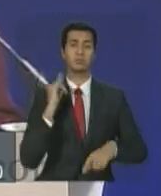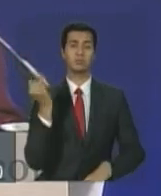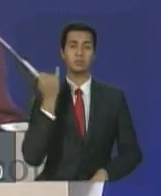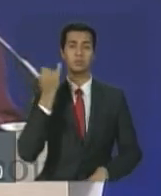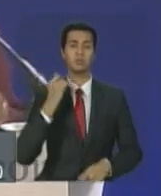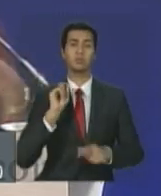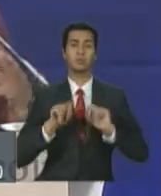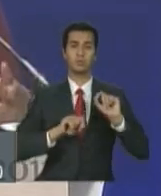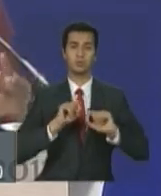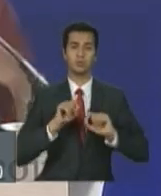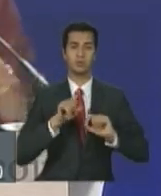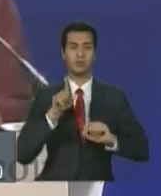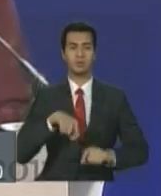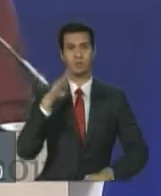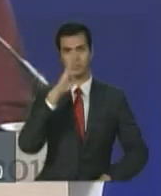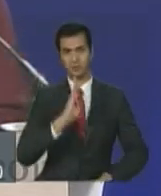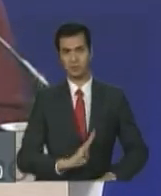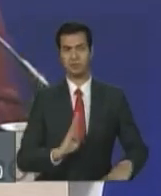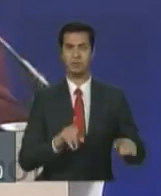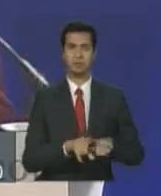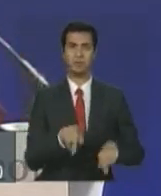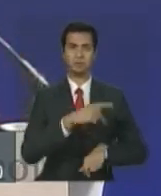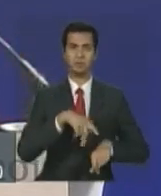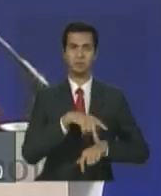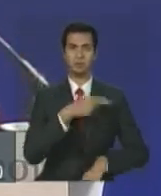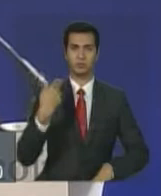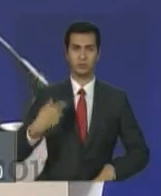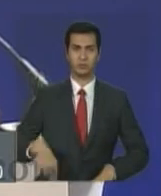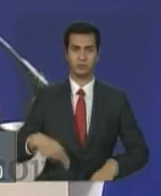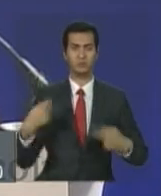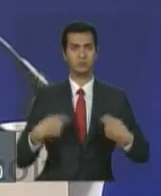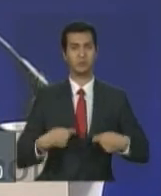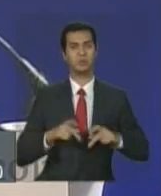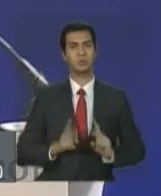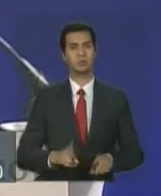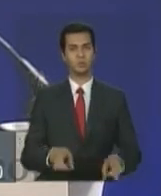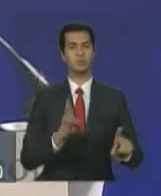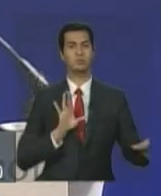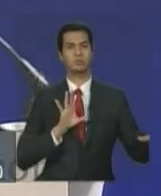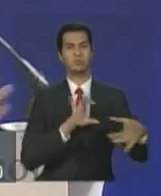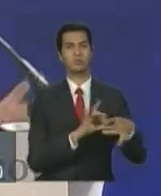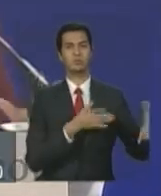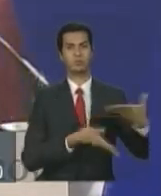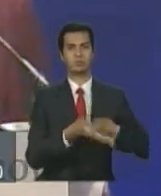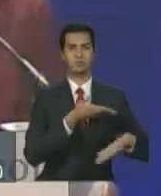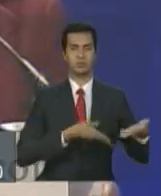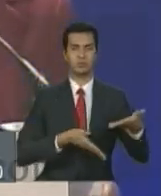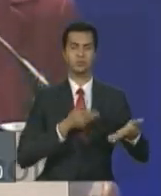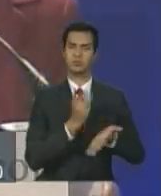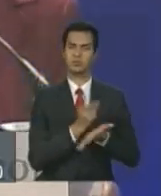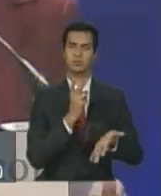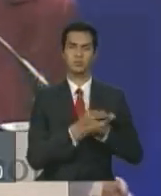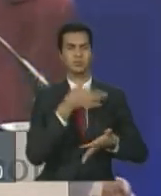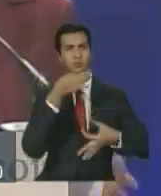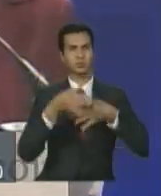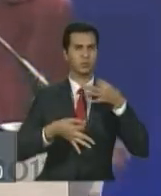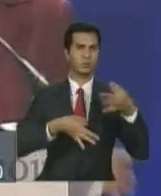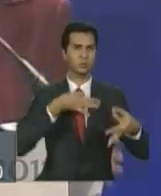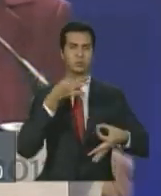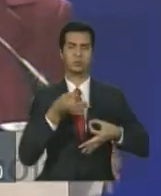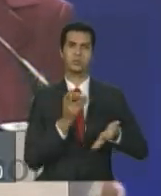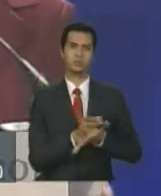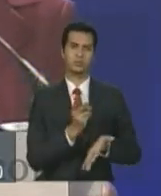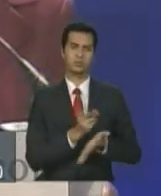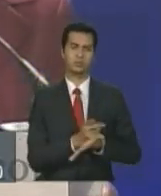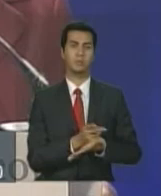a importância do Brasil e da China manterem relações sistemáticas de consulta. Aí fomos para a reunião